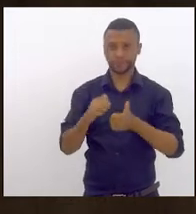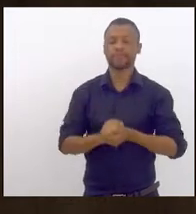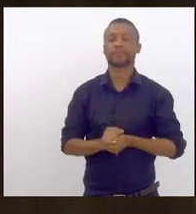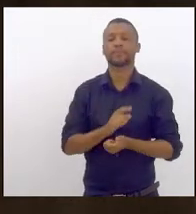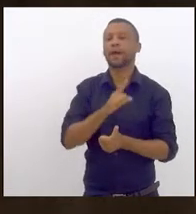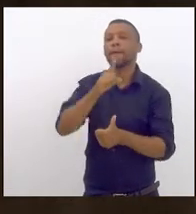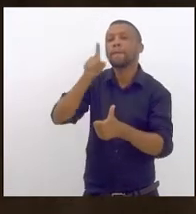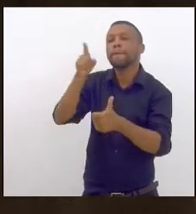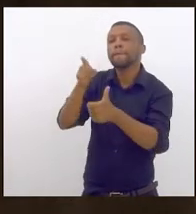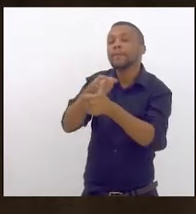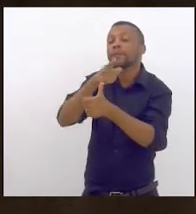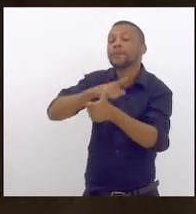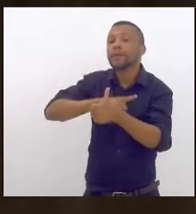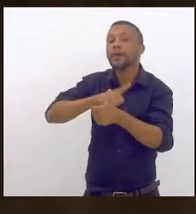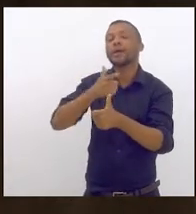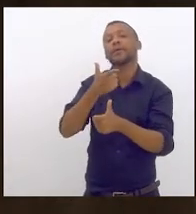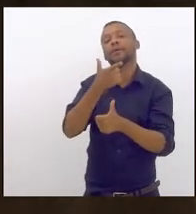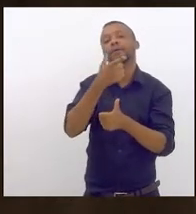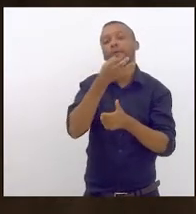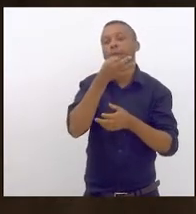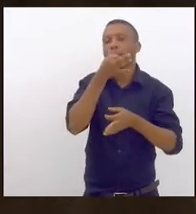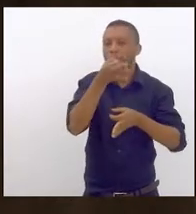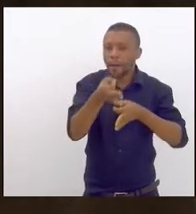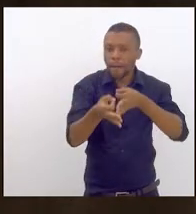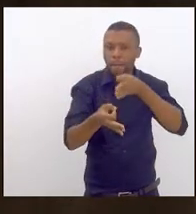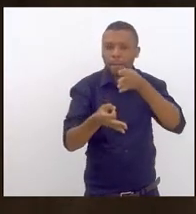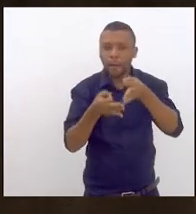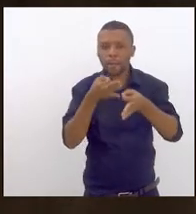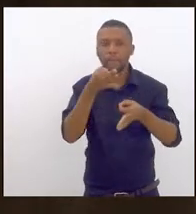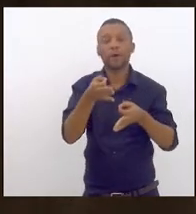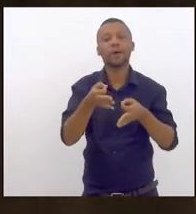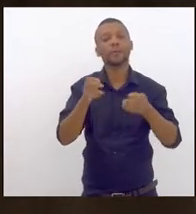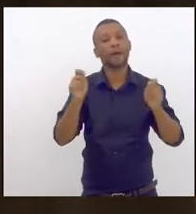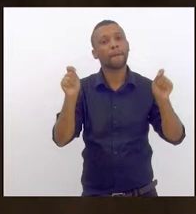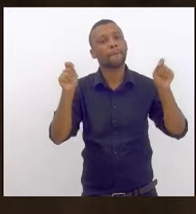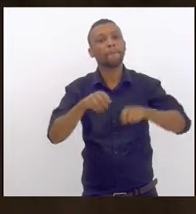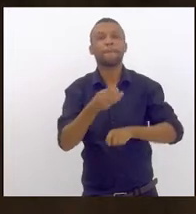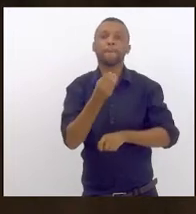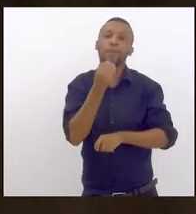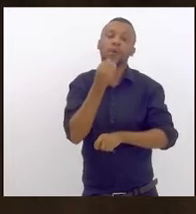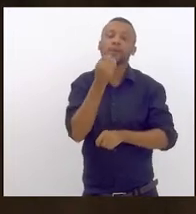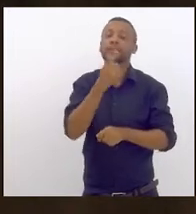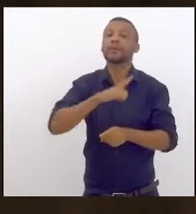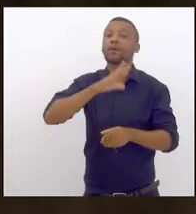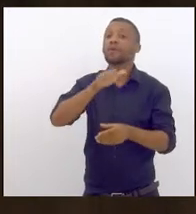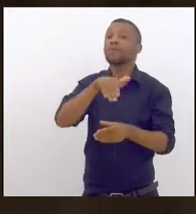primeiro tem aí o encaminhamento da possibilidade do voto